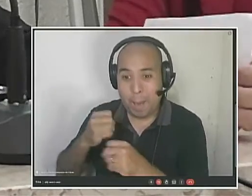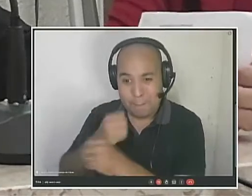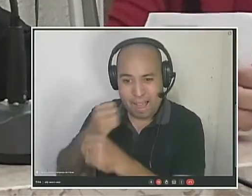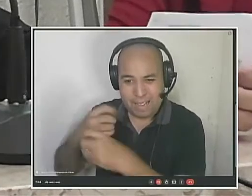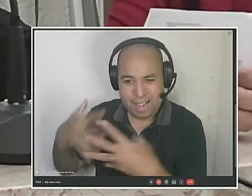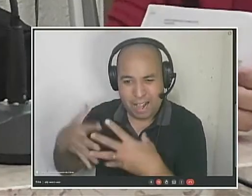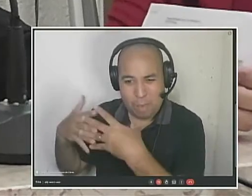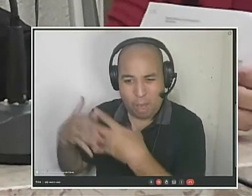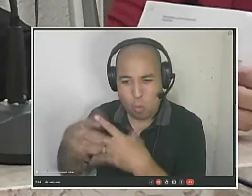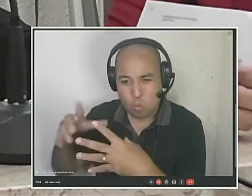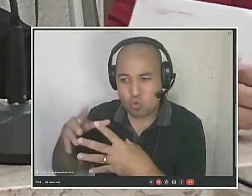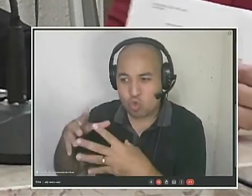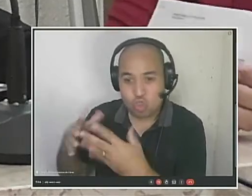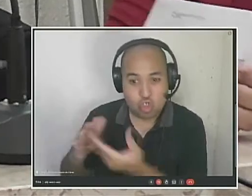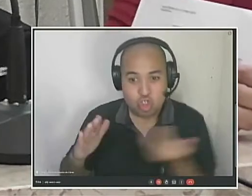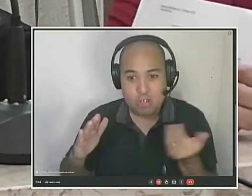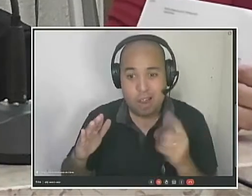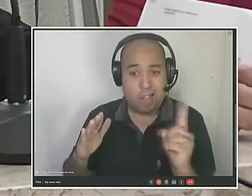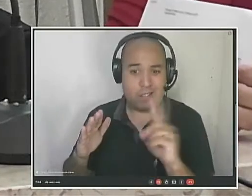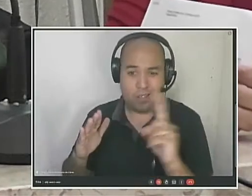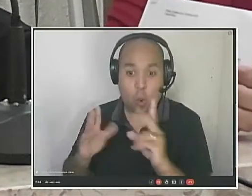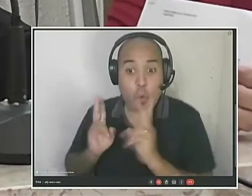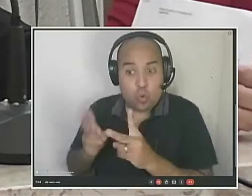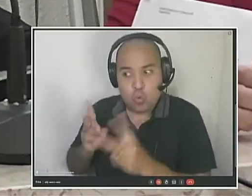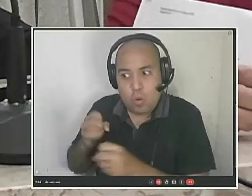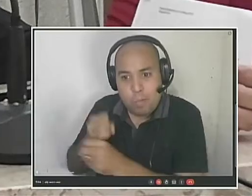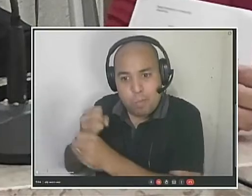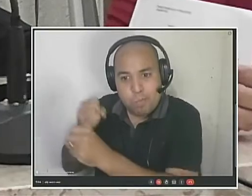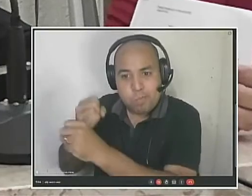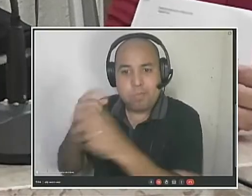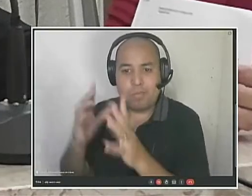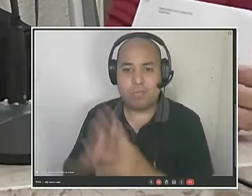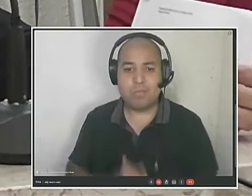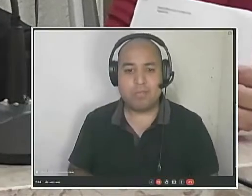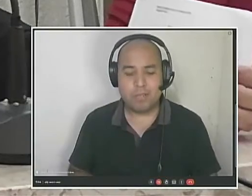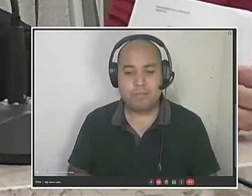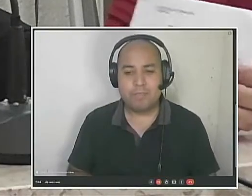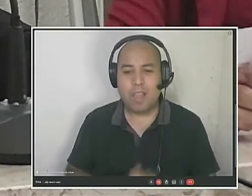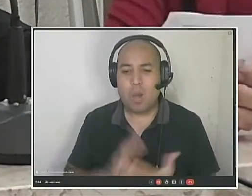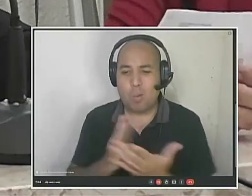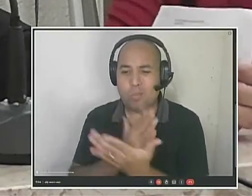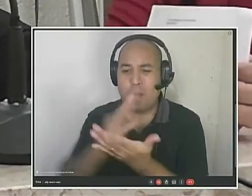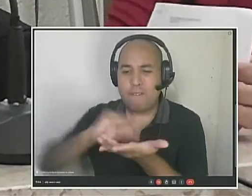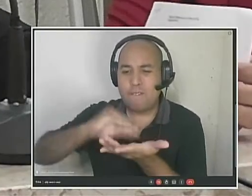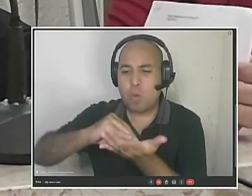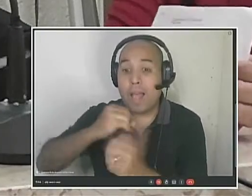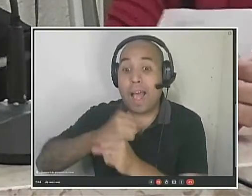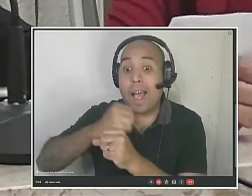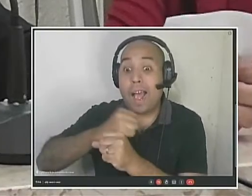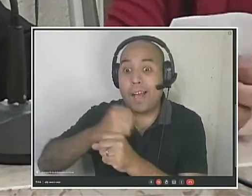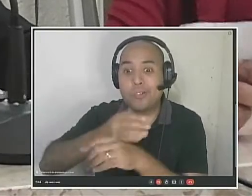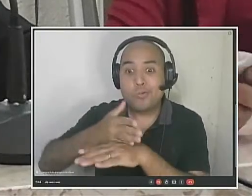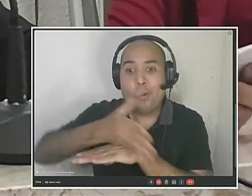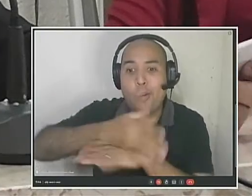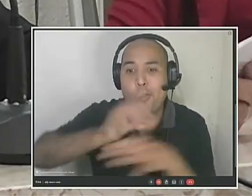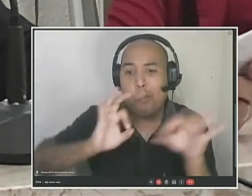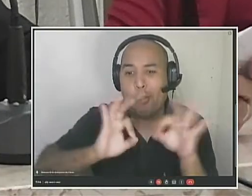que eu acredito que tem muitas daquelas que até hoje ainda não foi feito. Faz anos que não entra uma máquina.